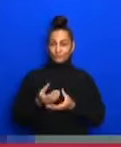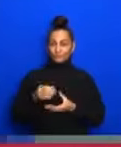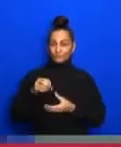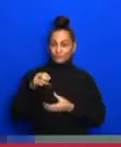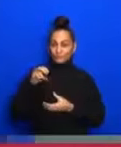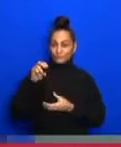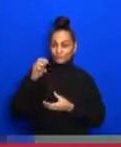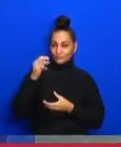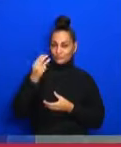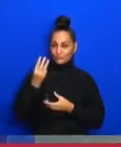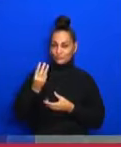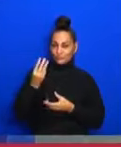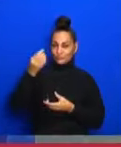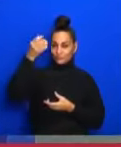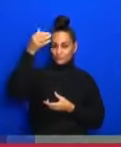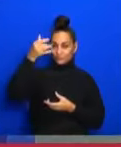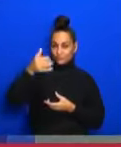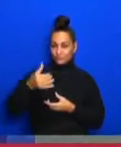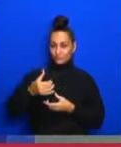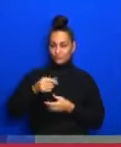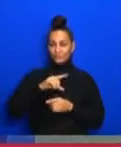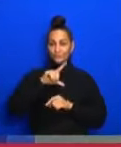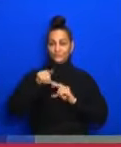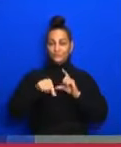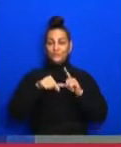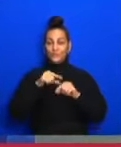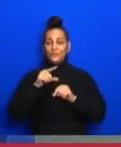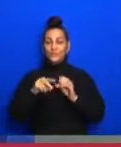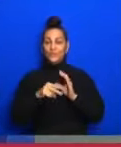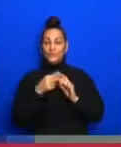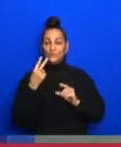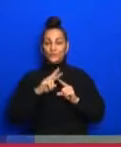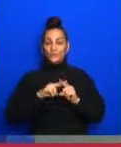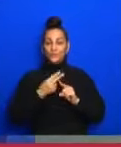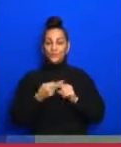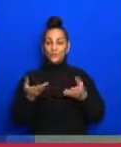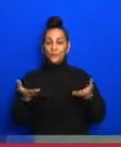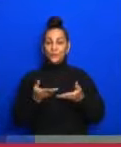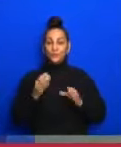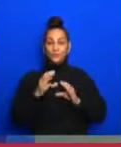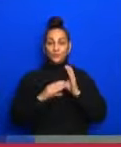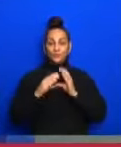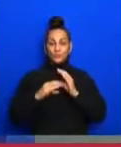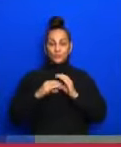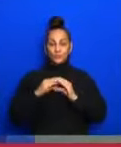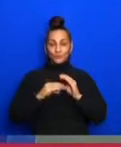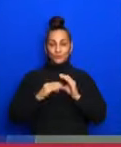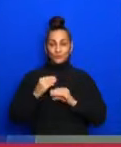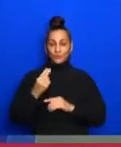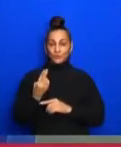do globo número 3 para a realização do segundo sorteio da dupla cena, hoje concurso